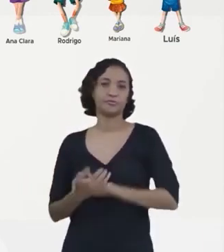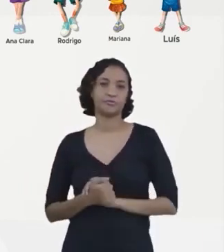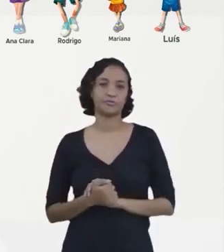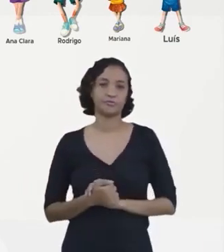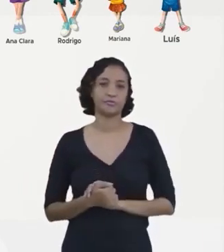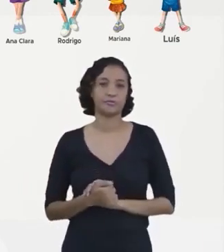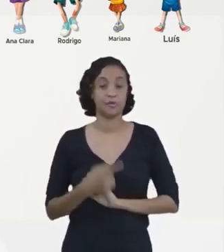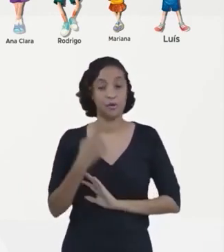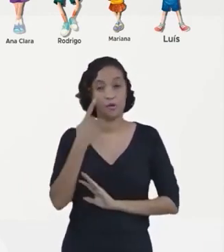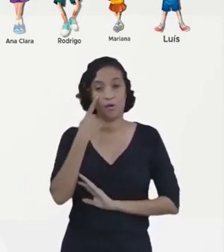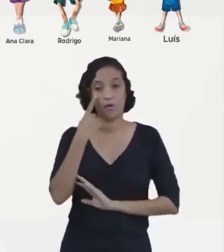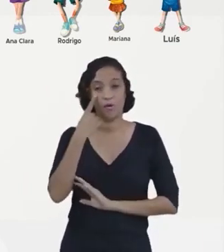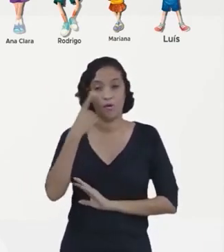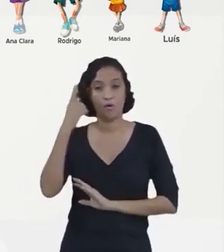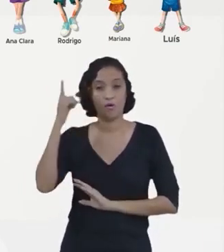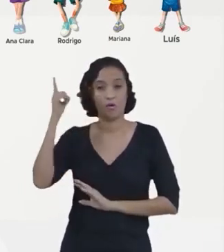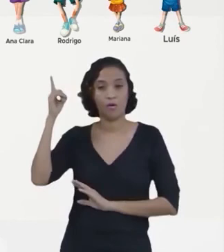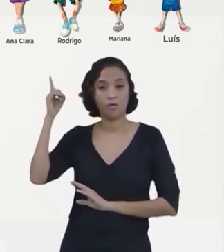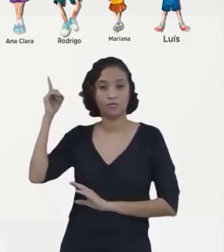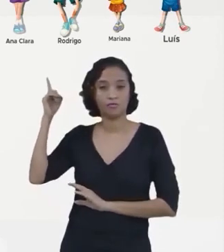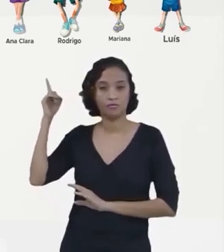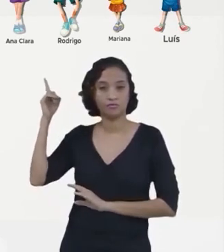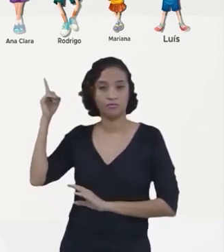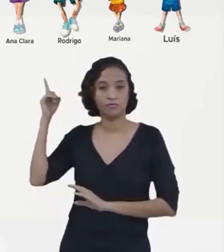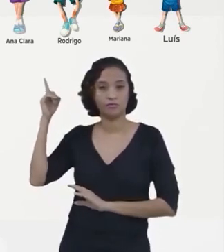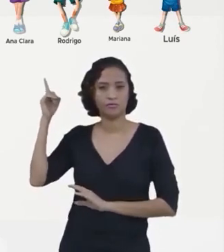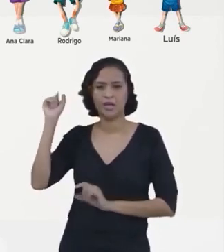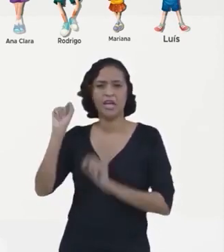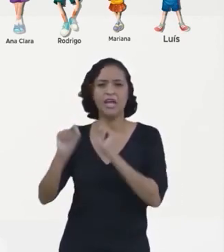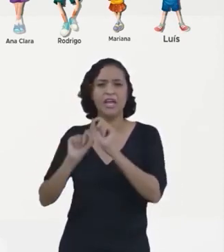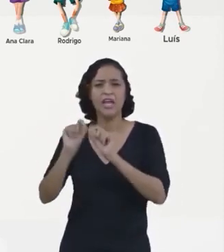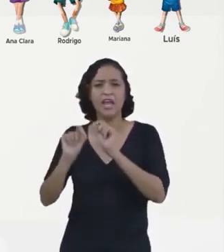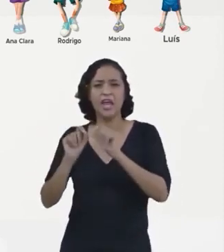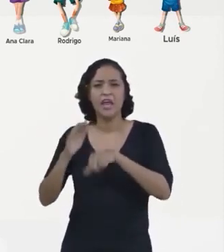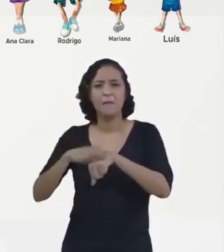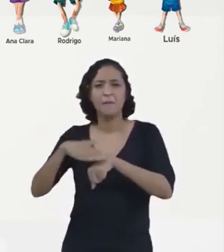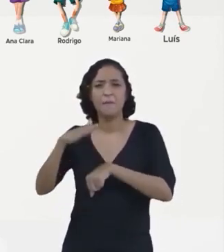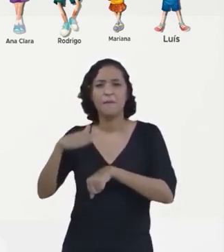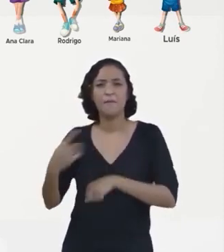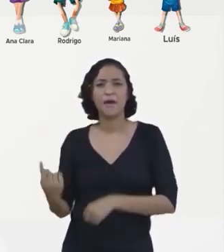régua, a suposta régua, nós temos quem mais alto? Rodrigo.